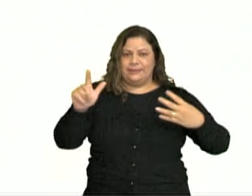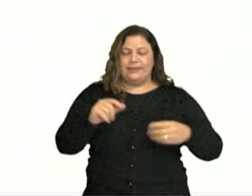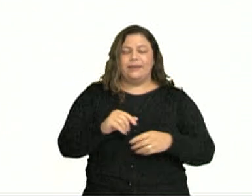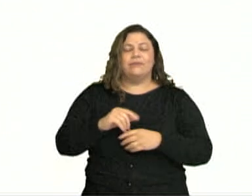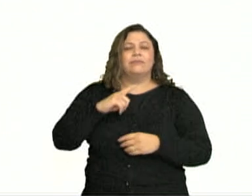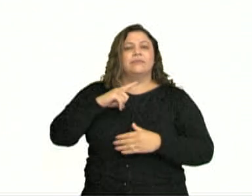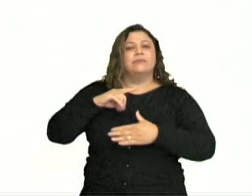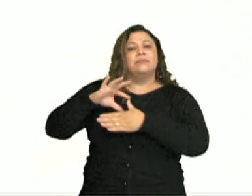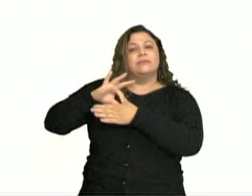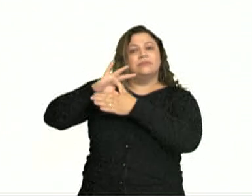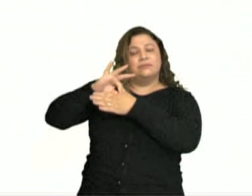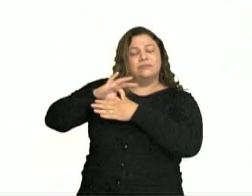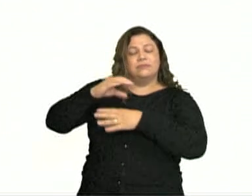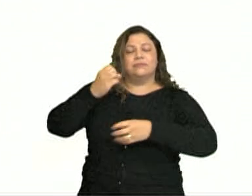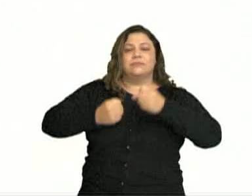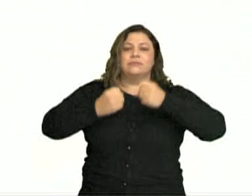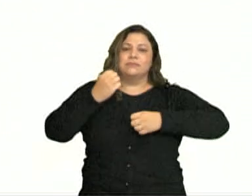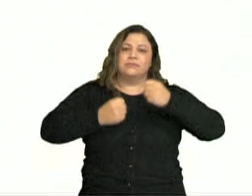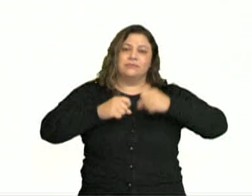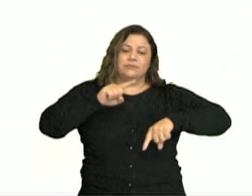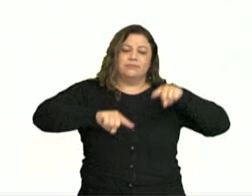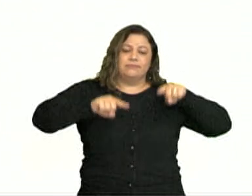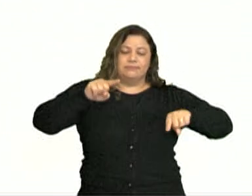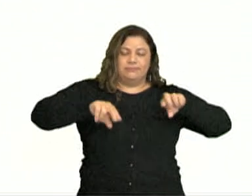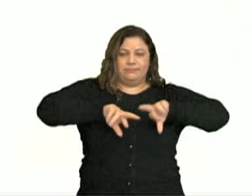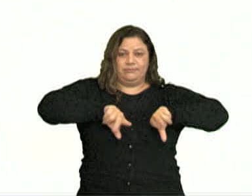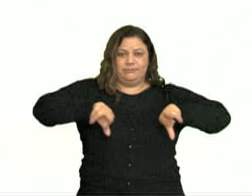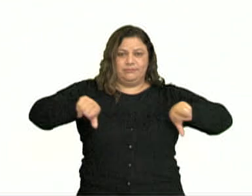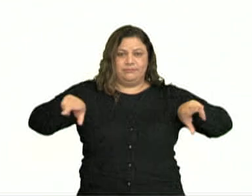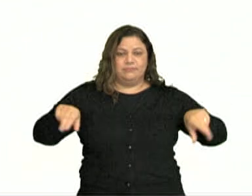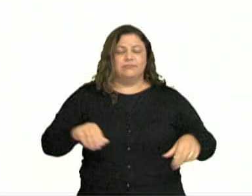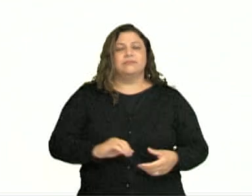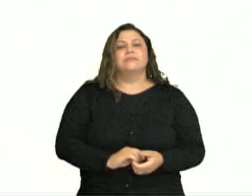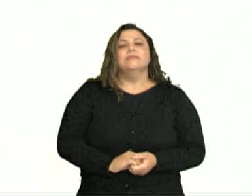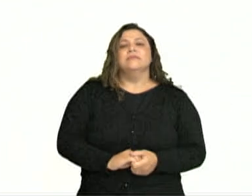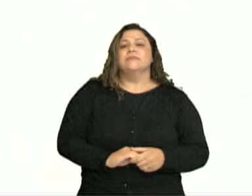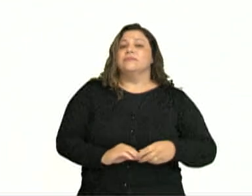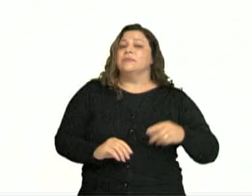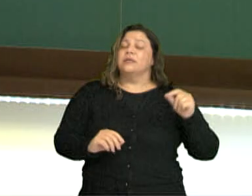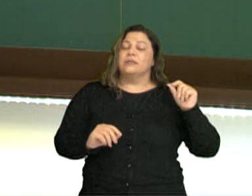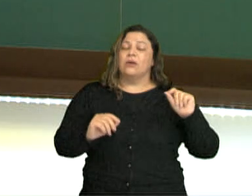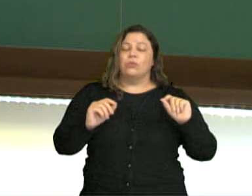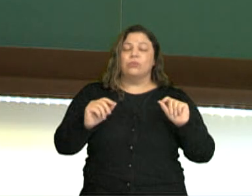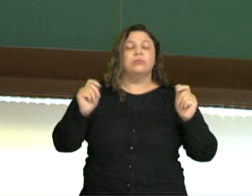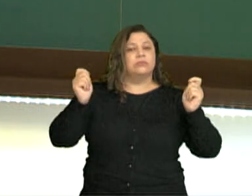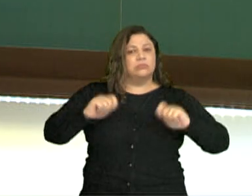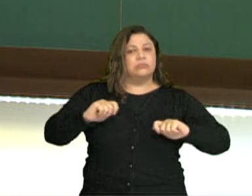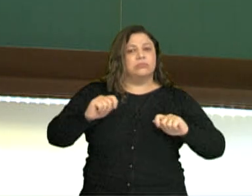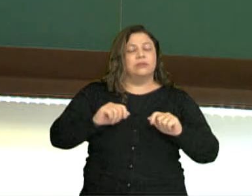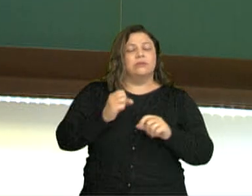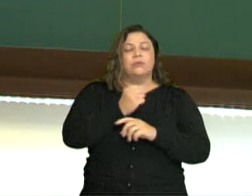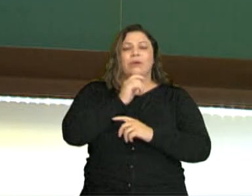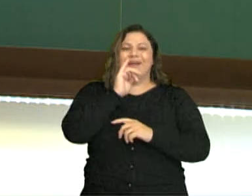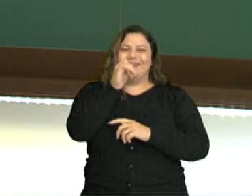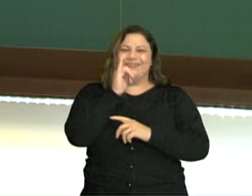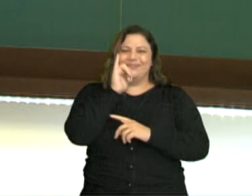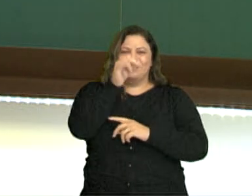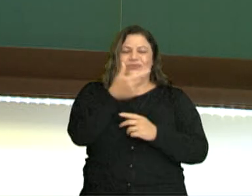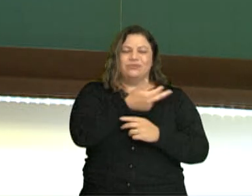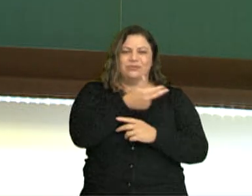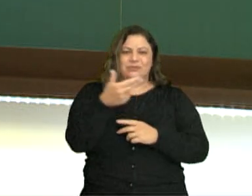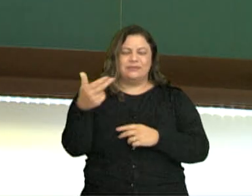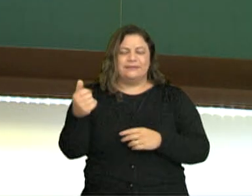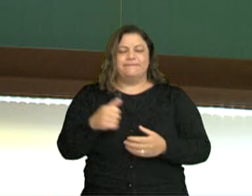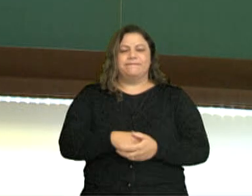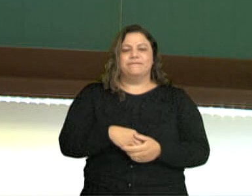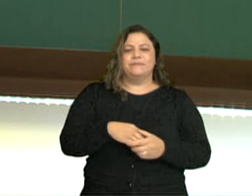carnes, ovos, leites e seus derivados. Então, carboidratos e proteínas fornecem energia nas suas quantidades. As proteínas são moléculas